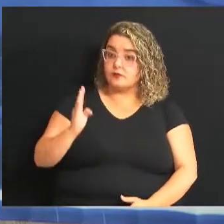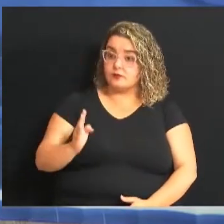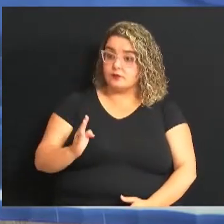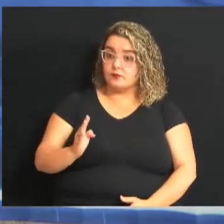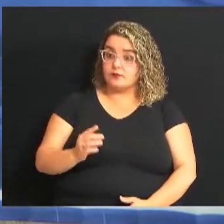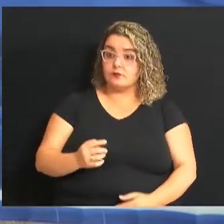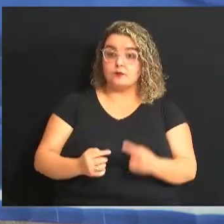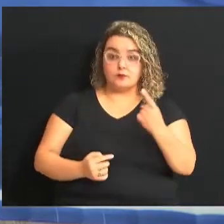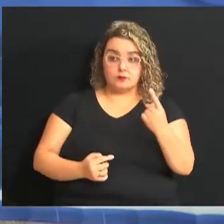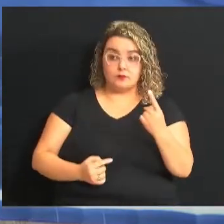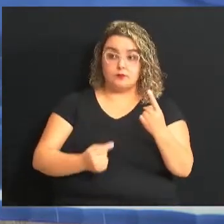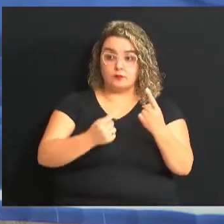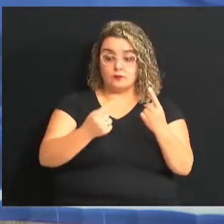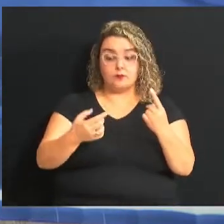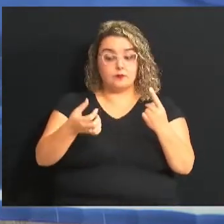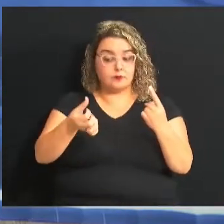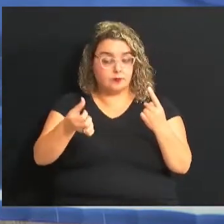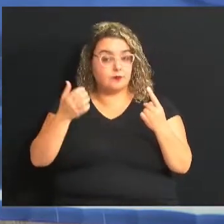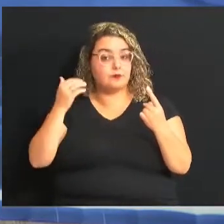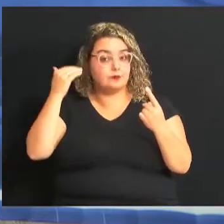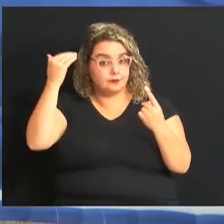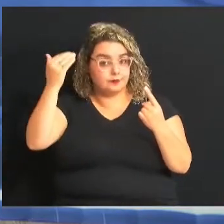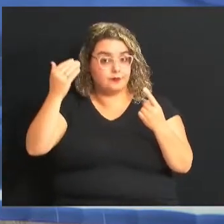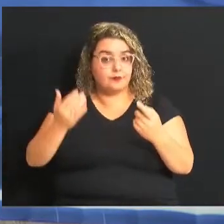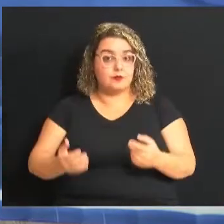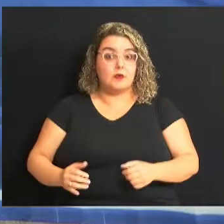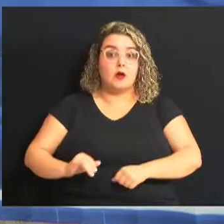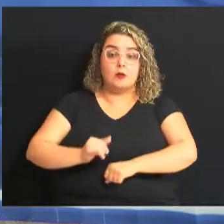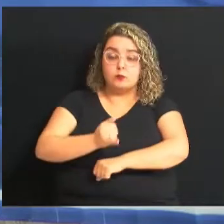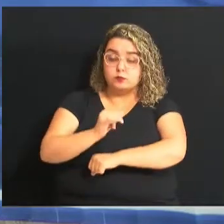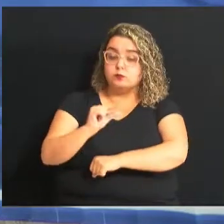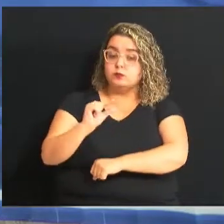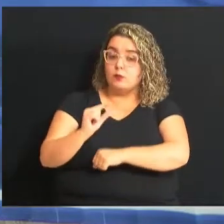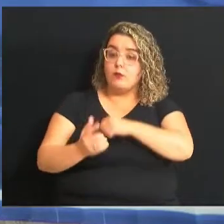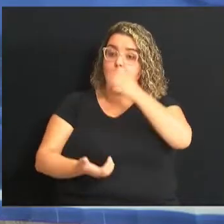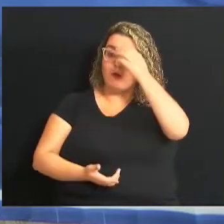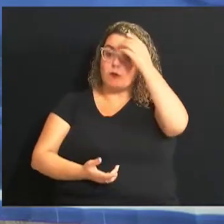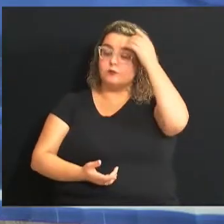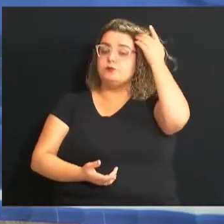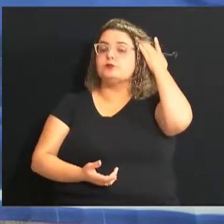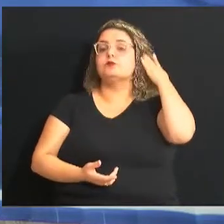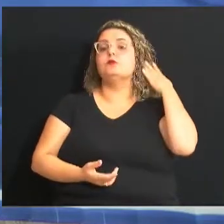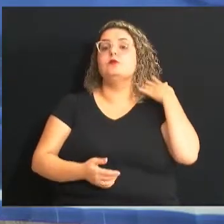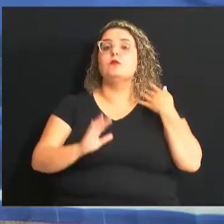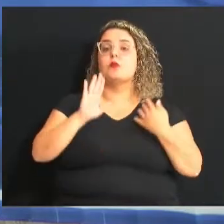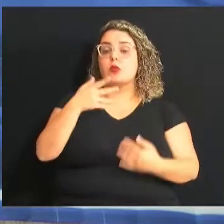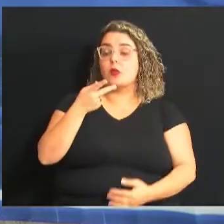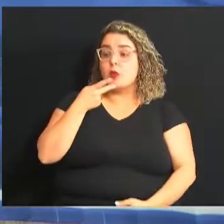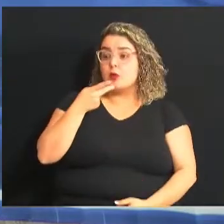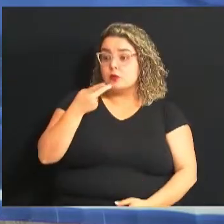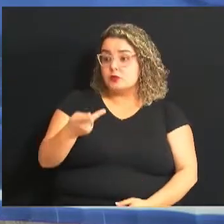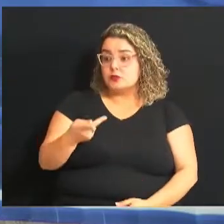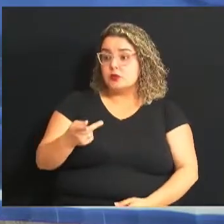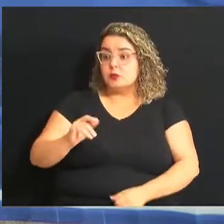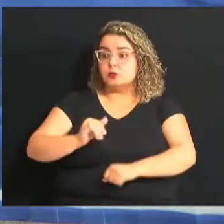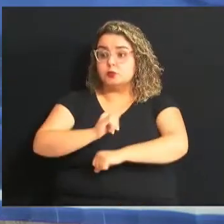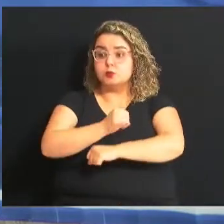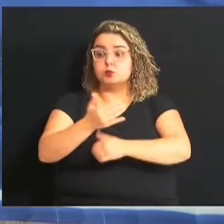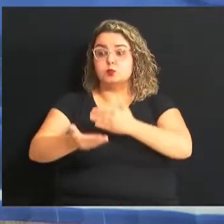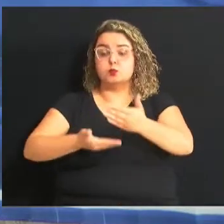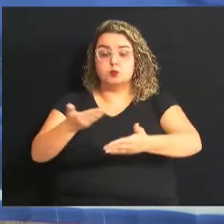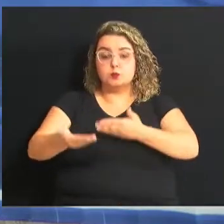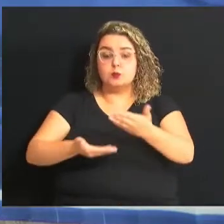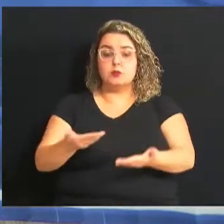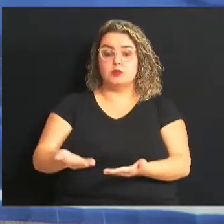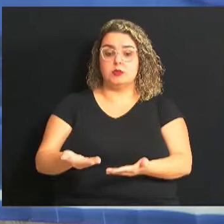cada 6 adultos está acima do peso. Doutor, quando a gente fala de obesidade, vocês que lidam aí todos os dias, né,